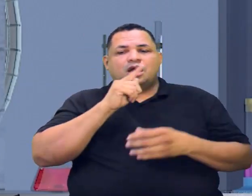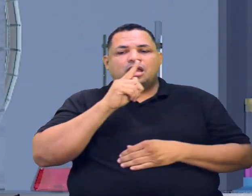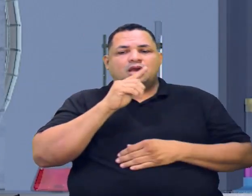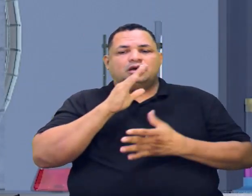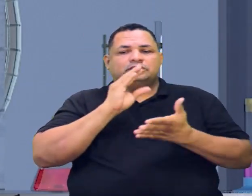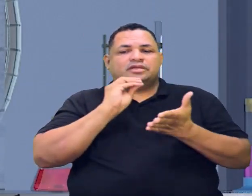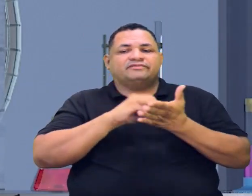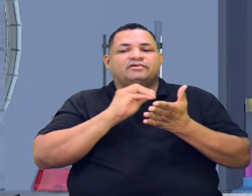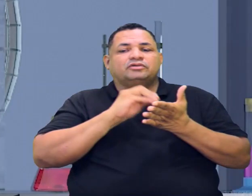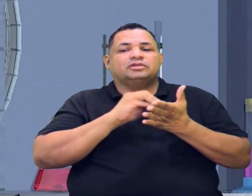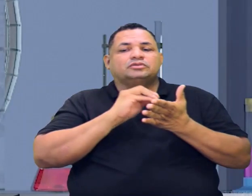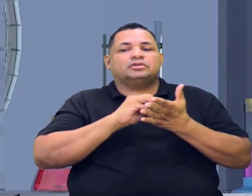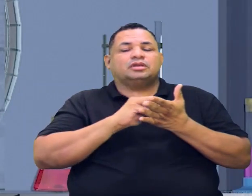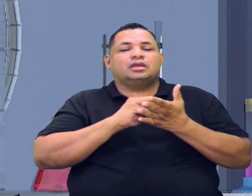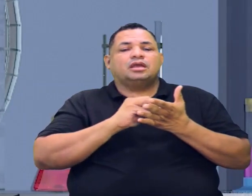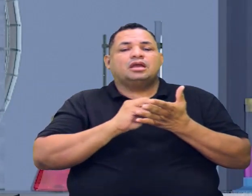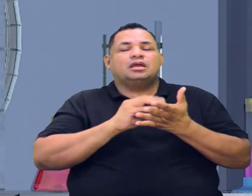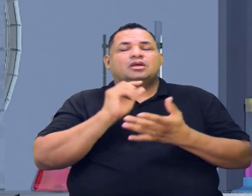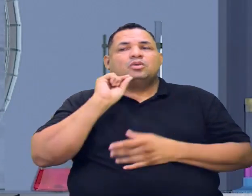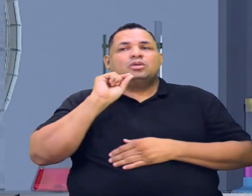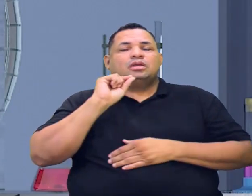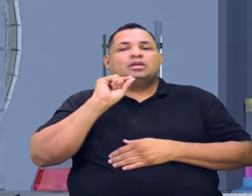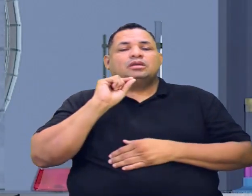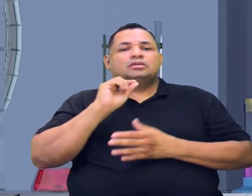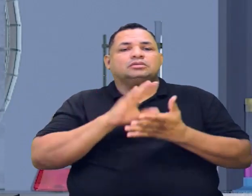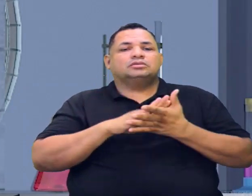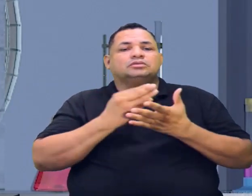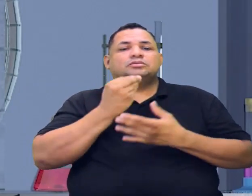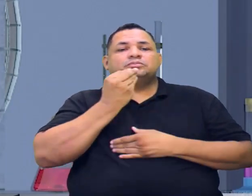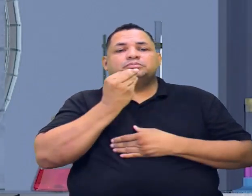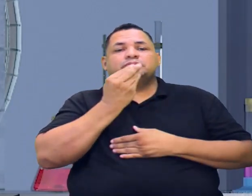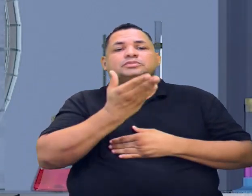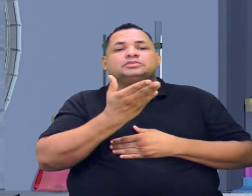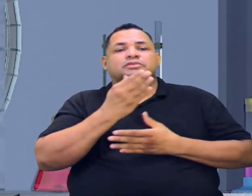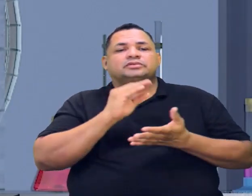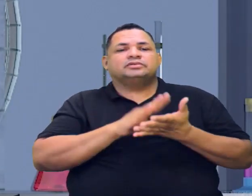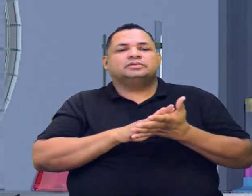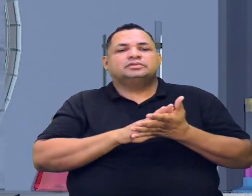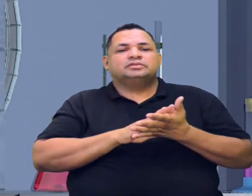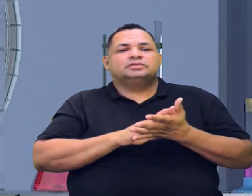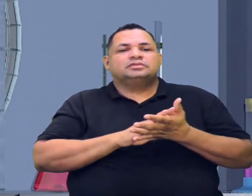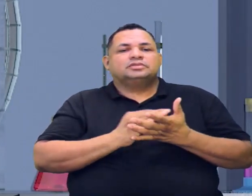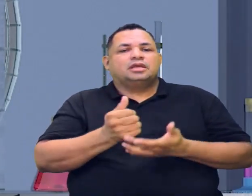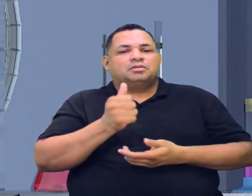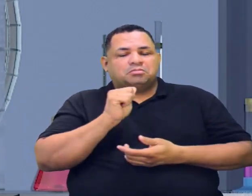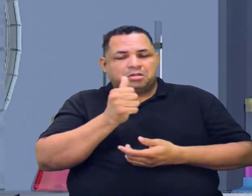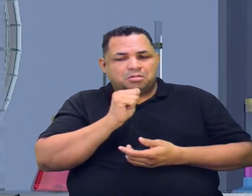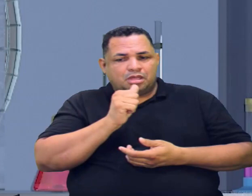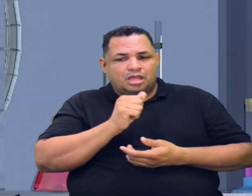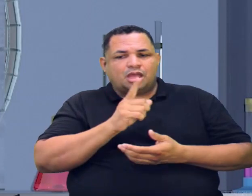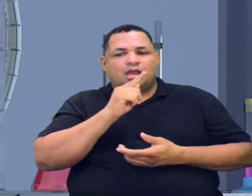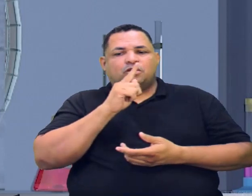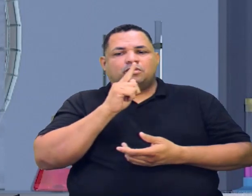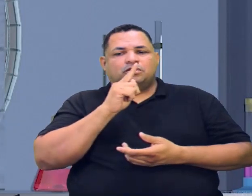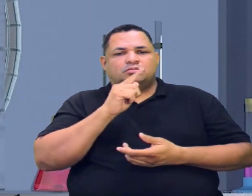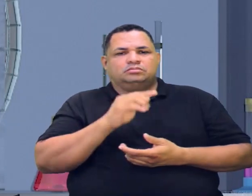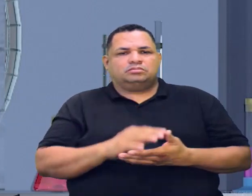está faltando o que para ti? O que, que vão fazer? O que, que vão pedir para você fazer? Vão mandar você beber água,